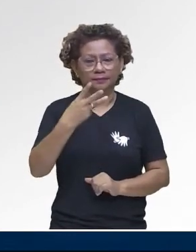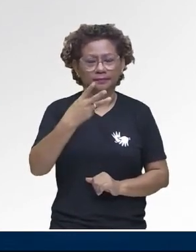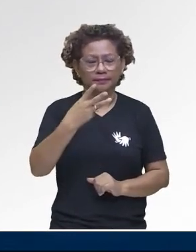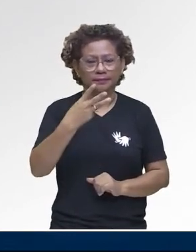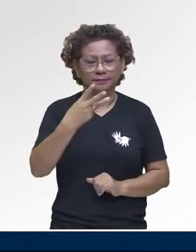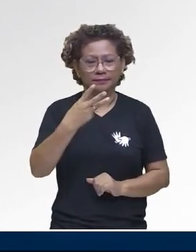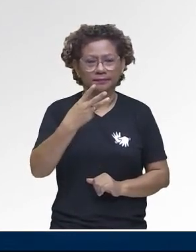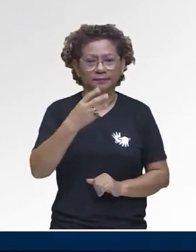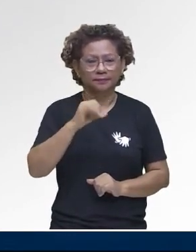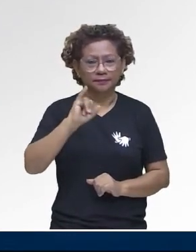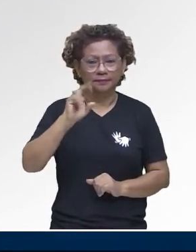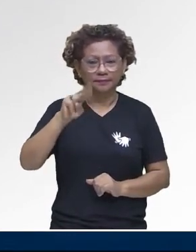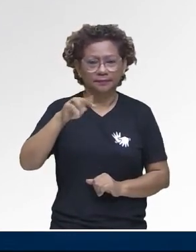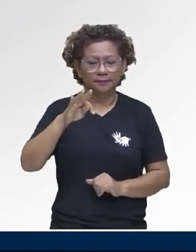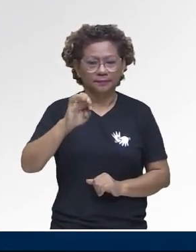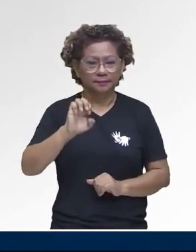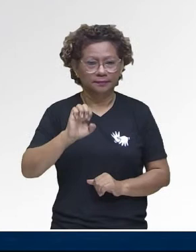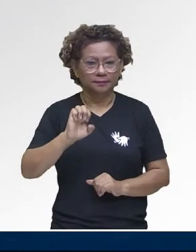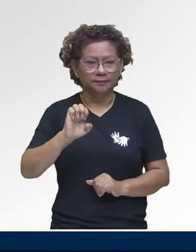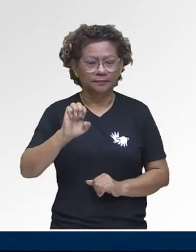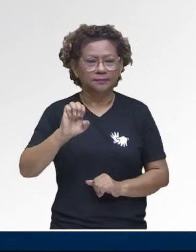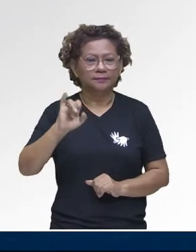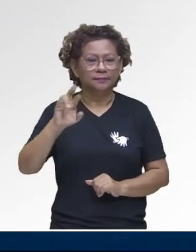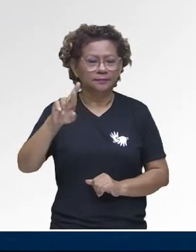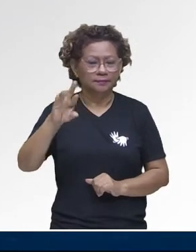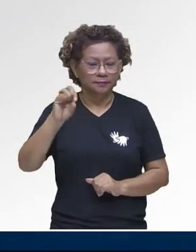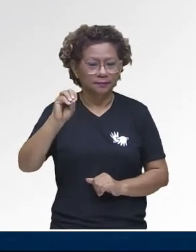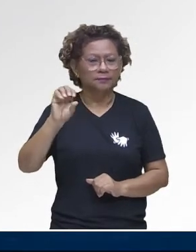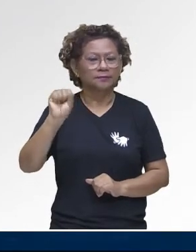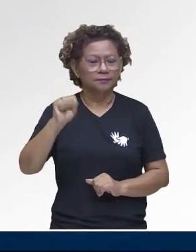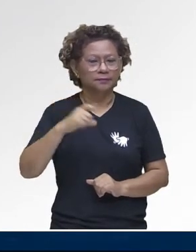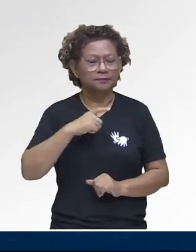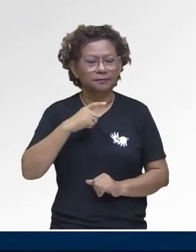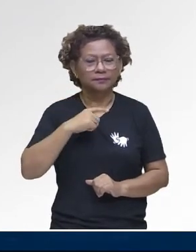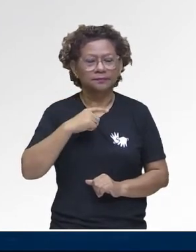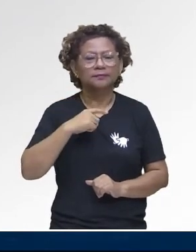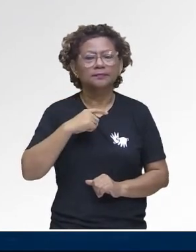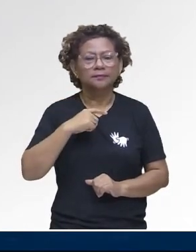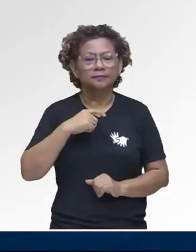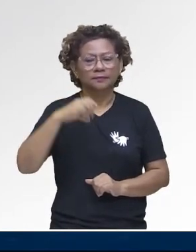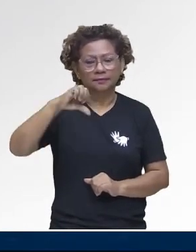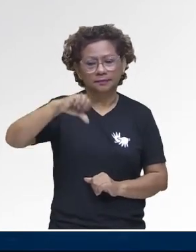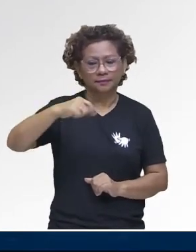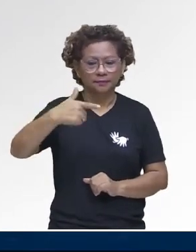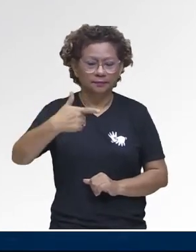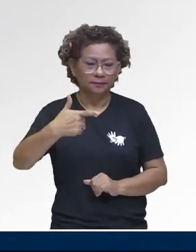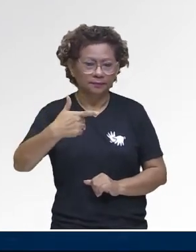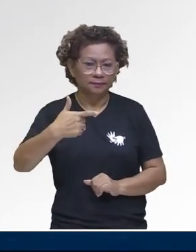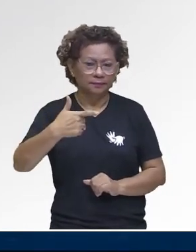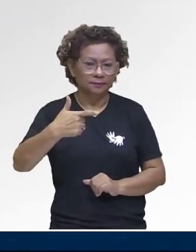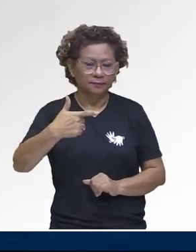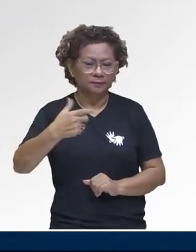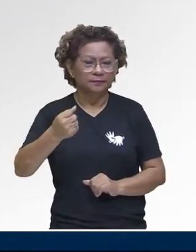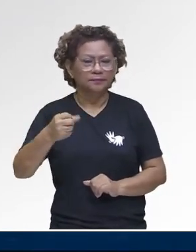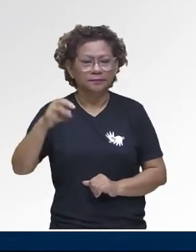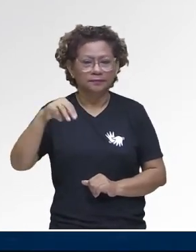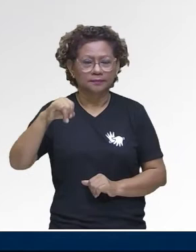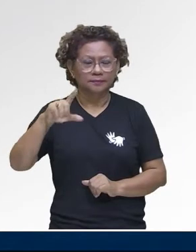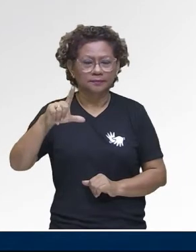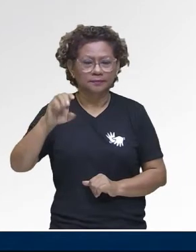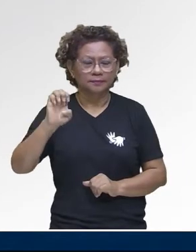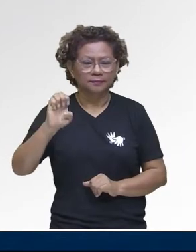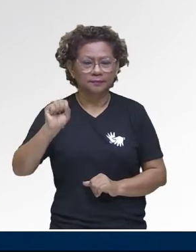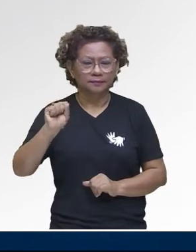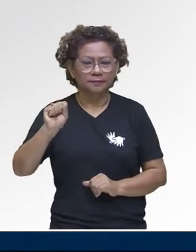e 920 milésimos, ok? Lembra, a gente vai organizar os valores